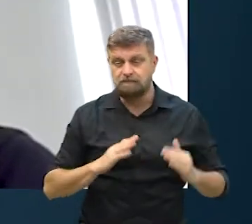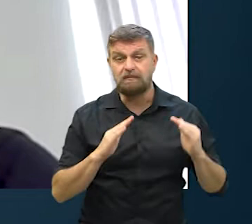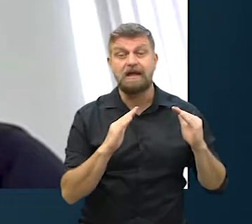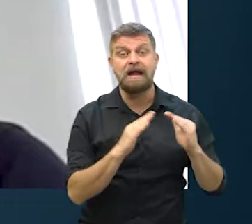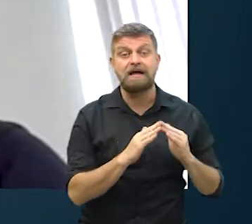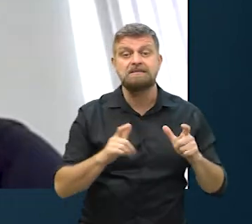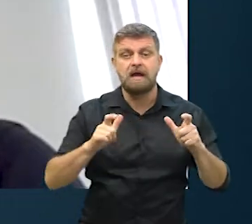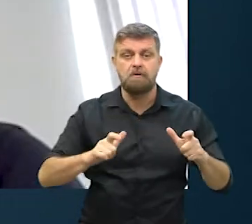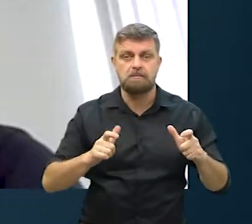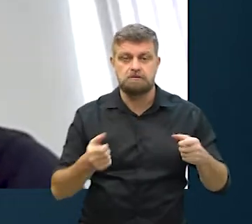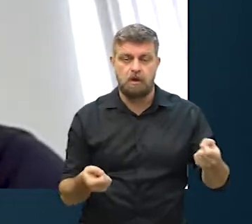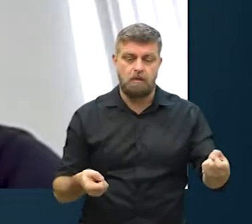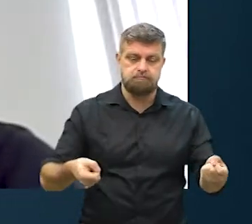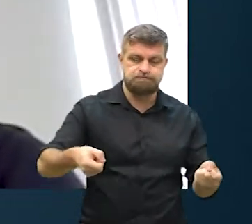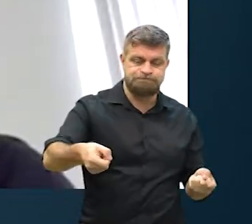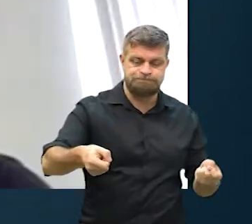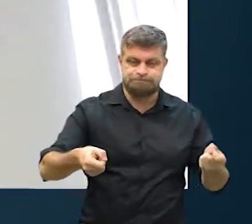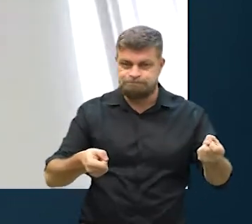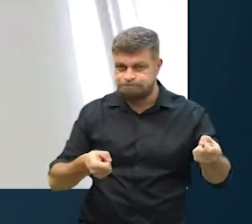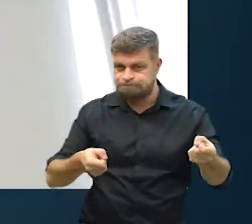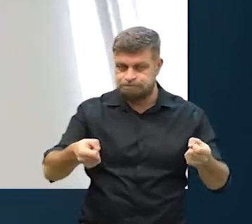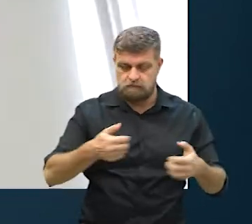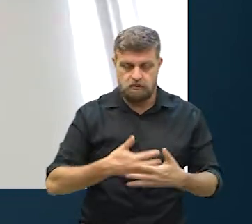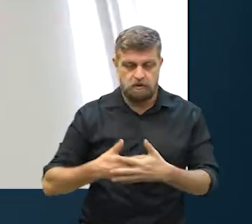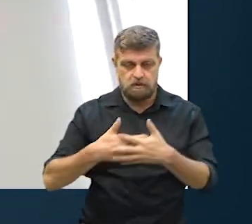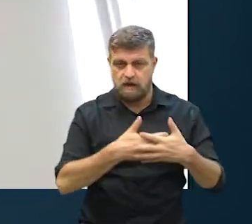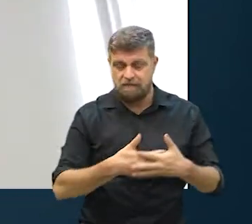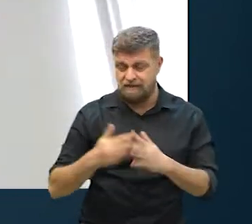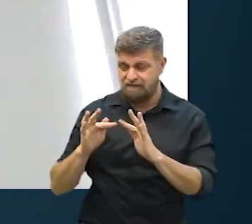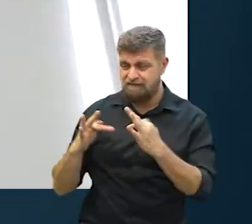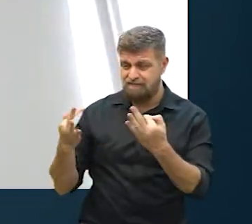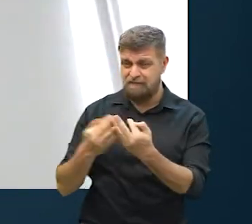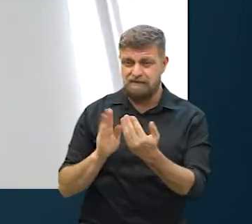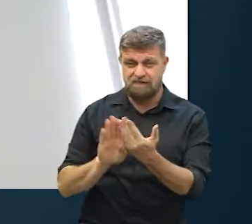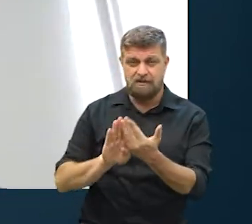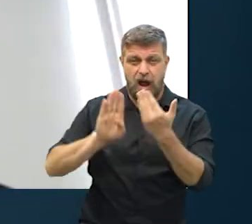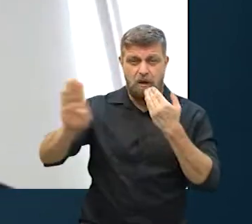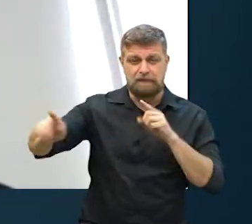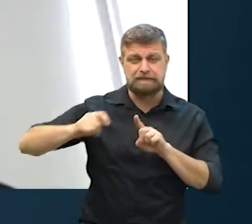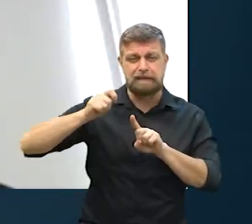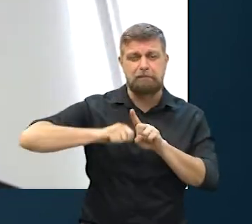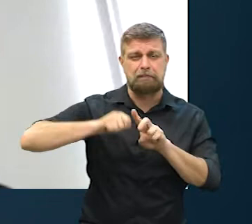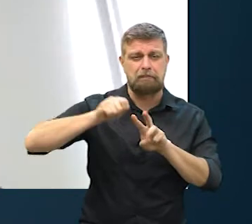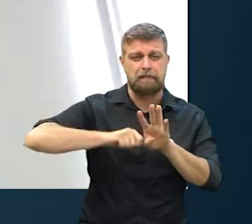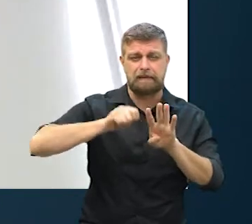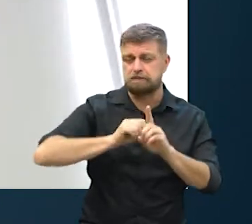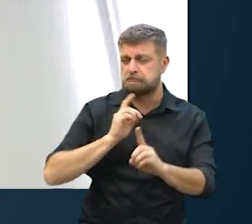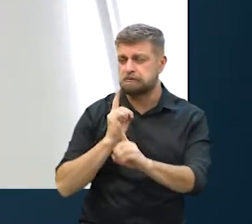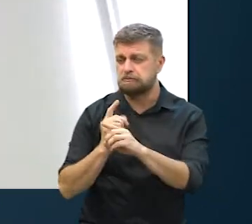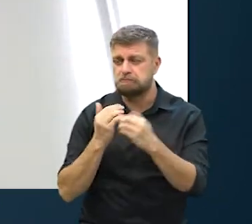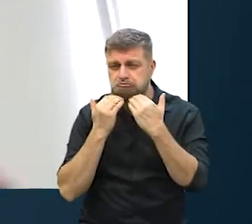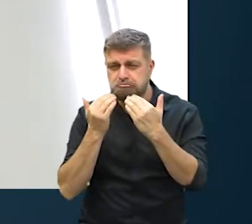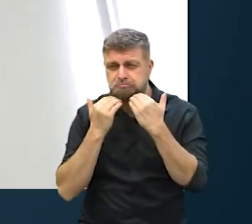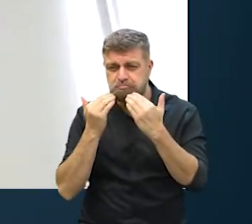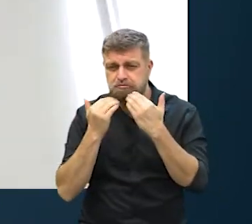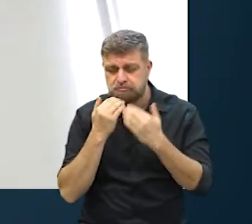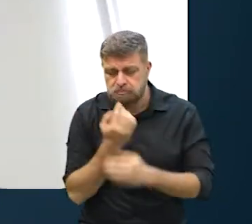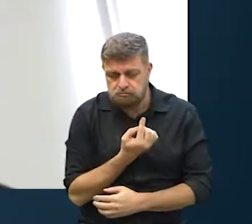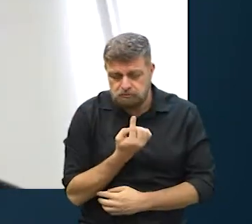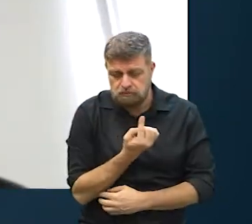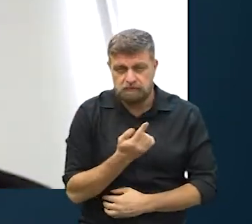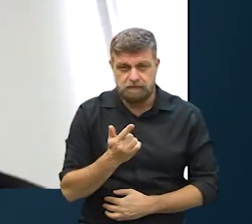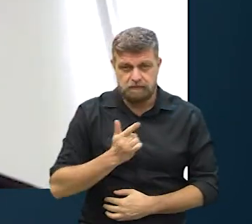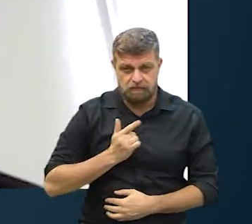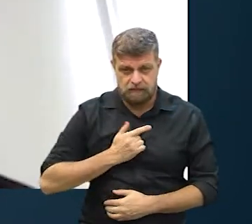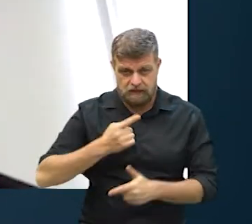moram, a casa deles é o caminhão, eles passam meses sem ver a família. E um dos problemas que eles